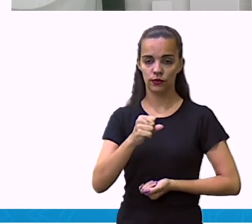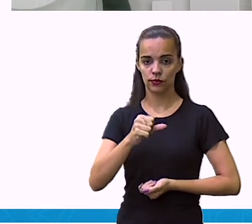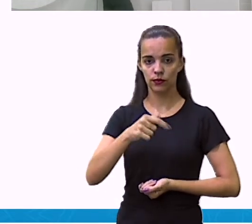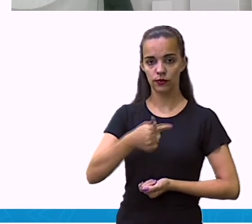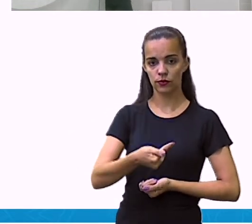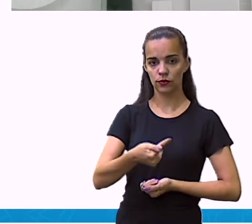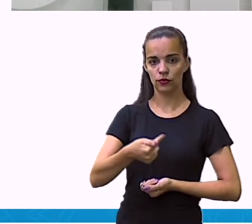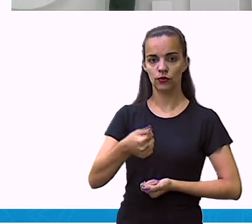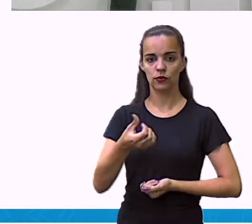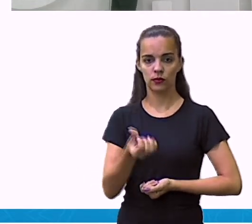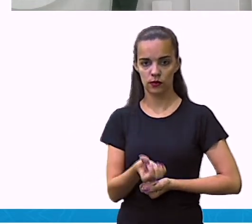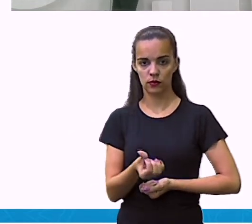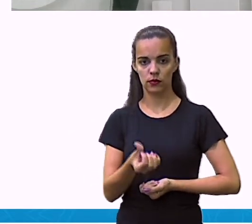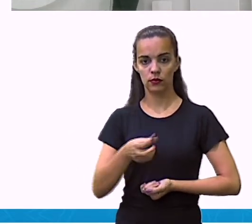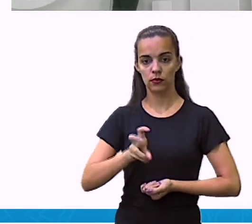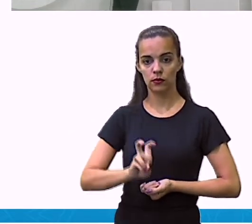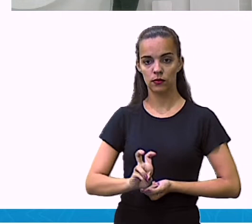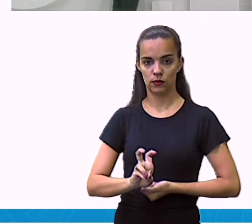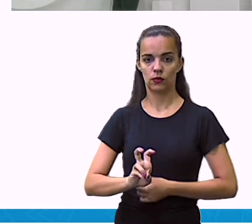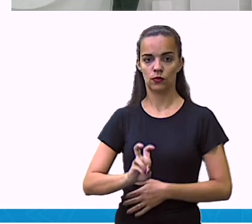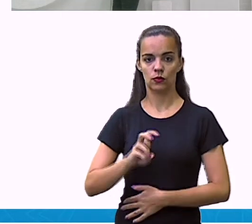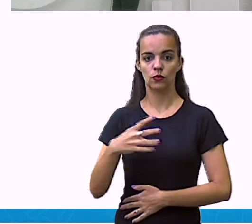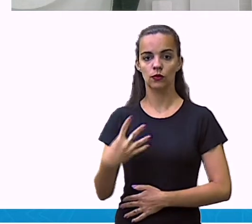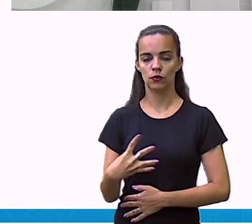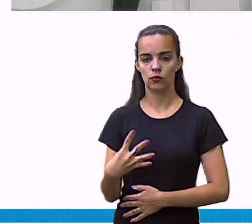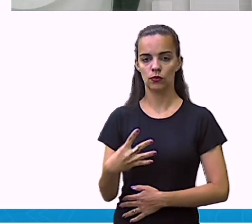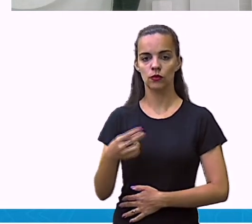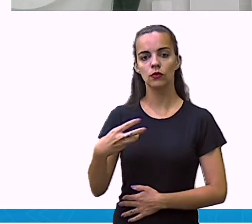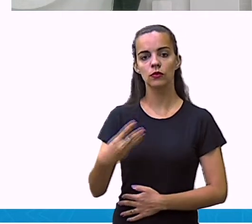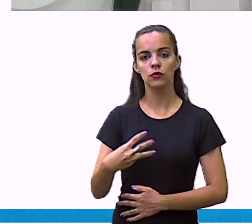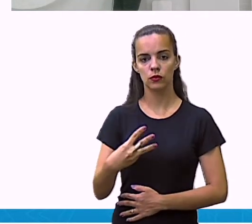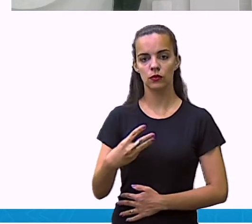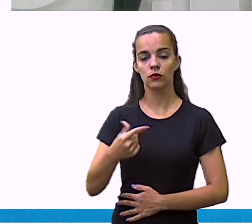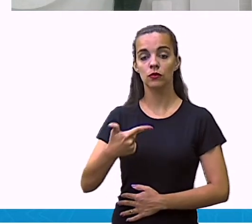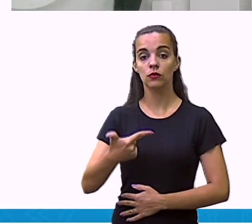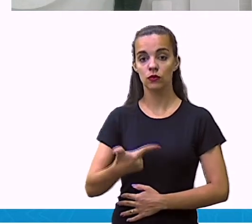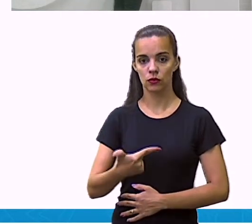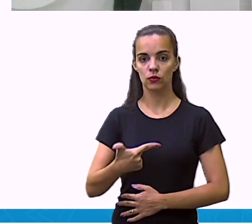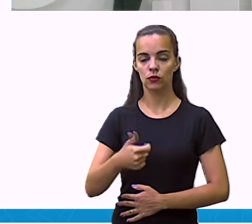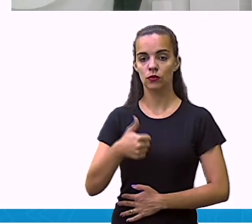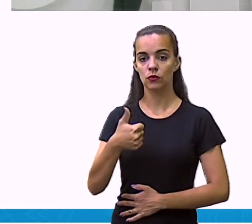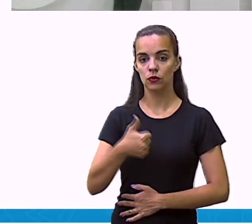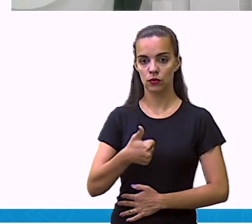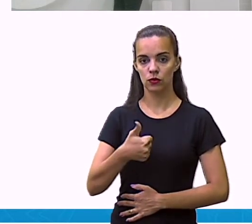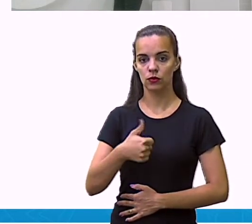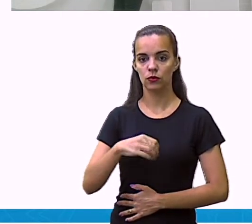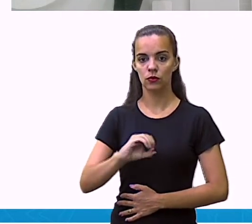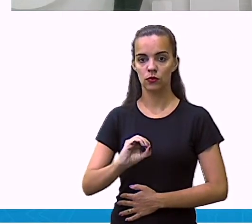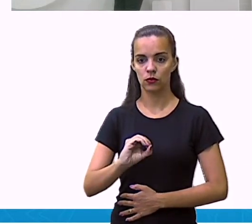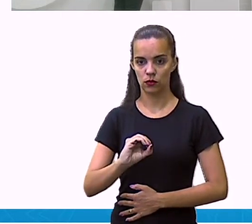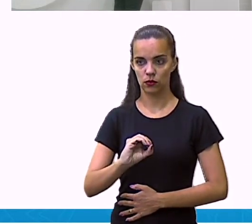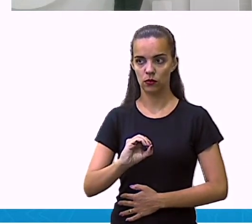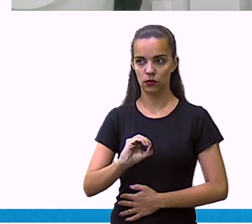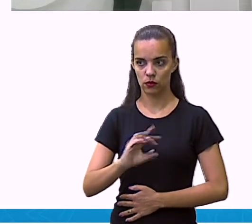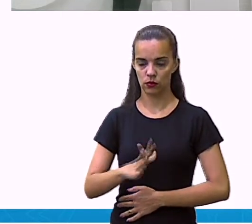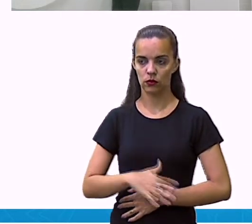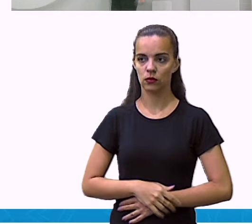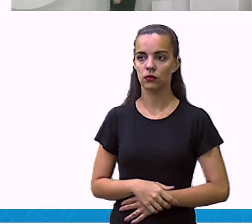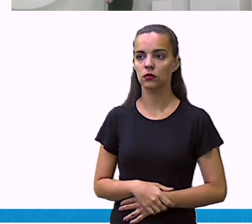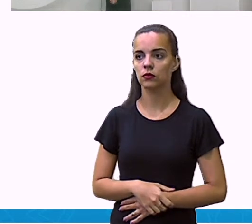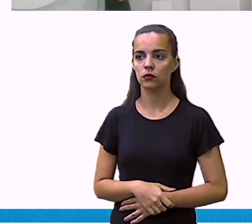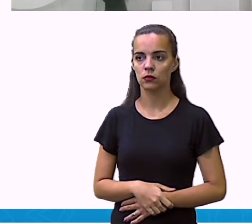8, 7, 6, 5, 4, 3, 2, 1 e por